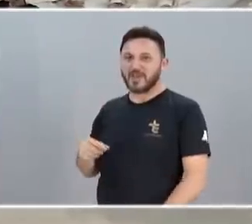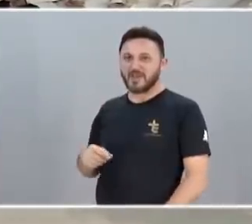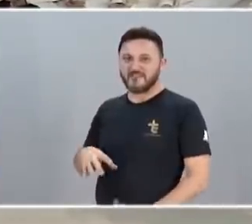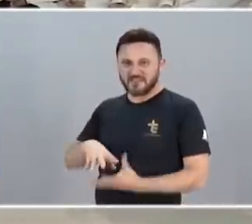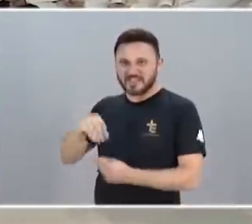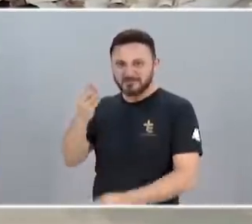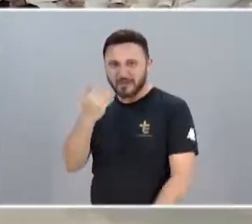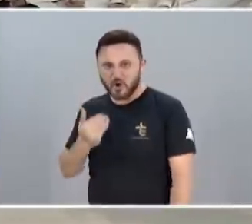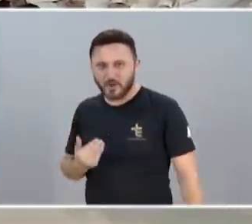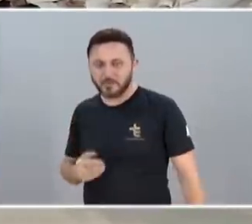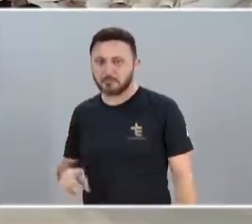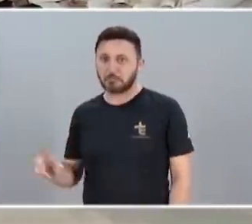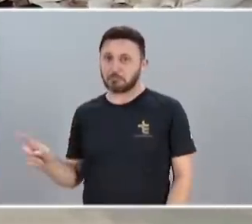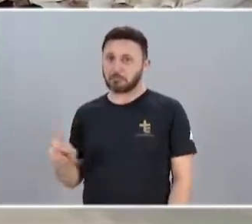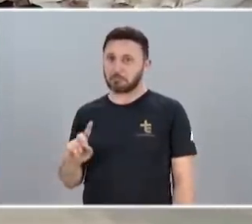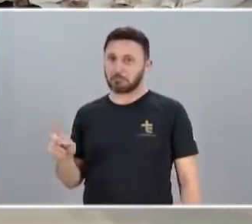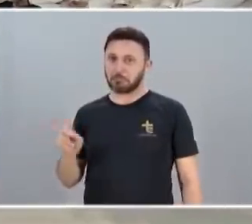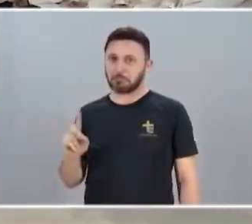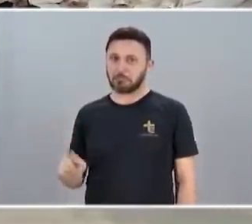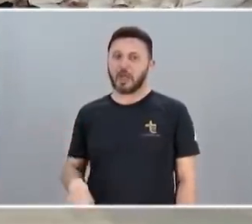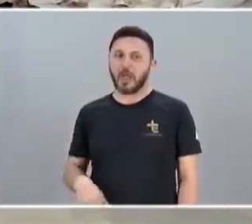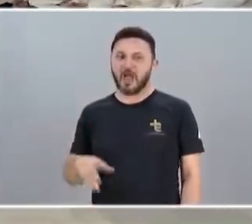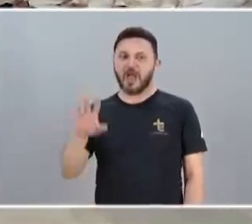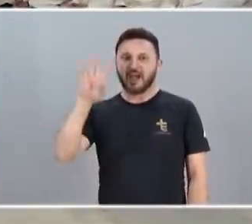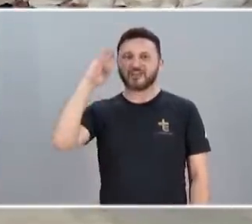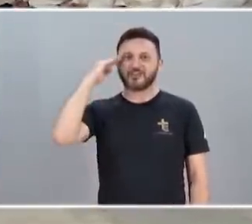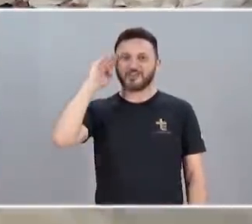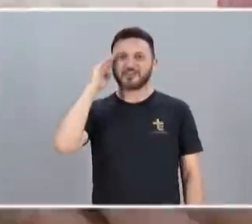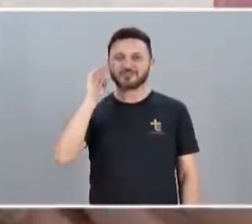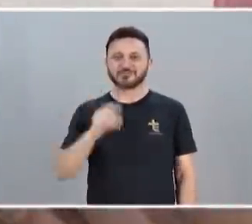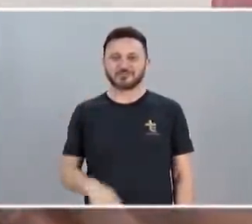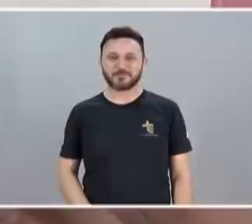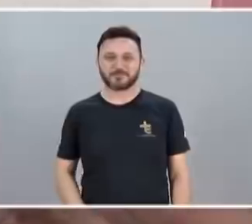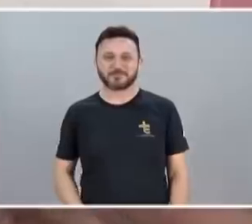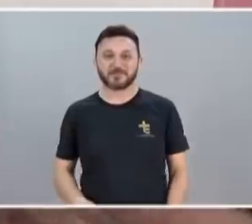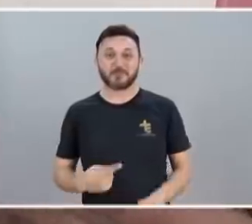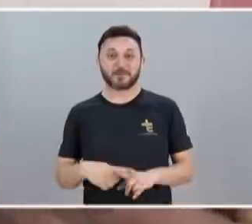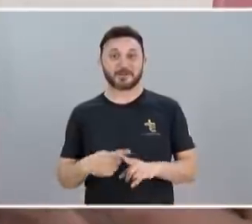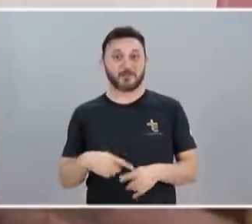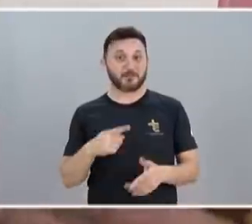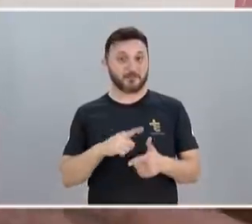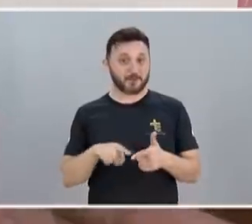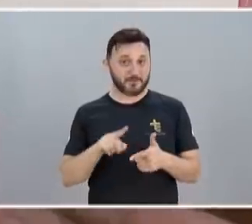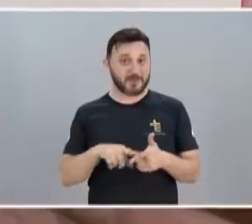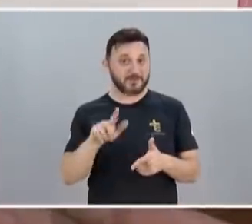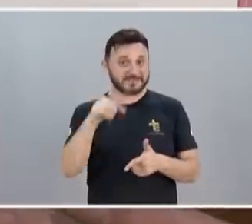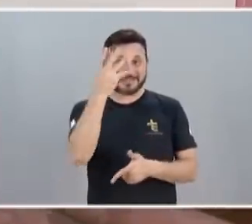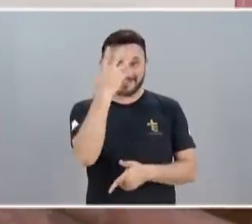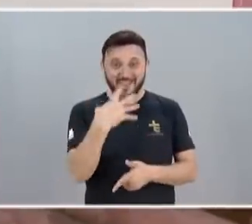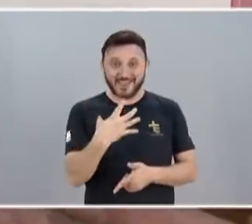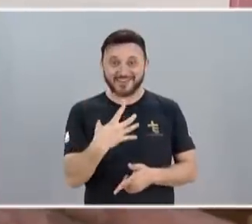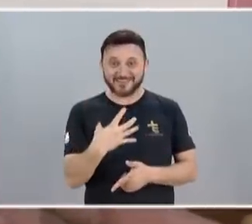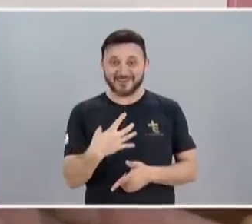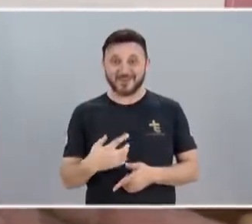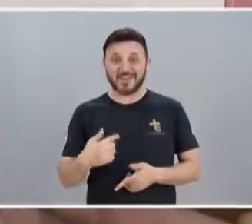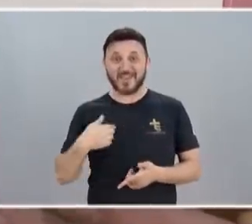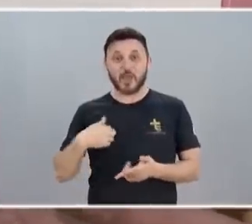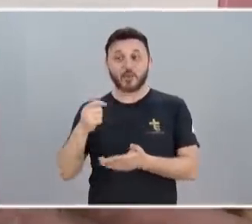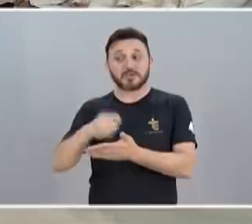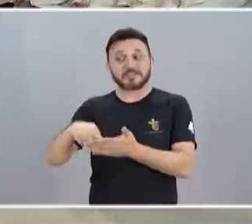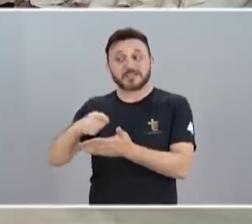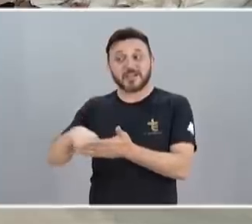é mais sério do que parece. É igual quando eu faço o livro tomo, eu escrevo lá